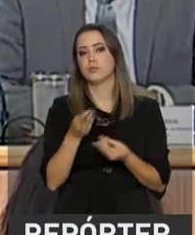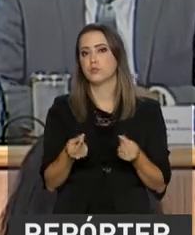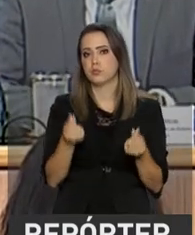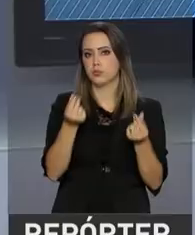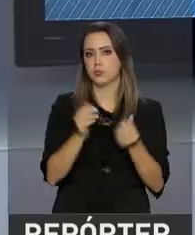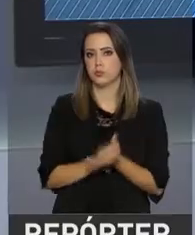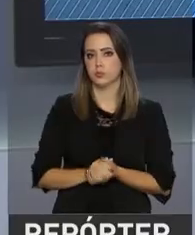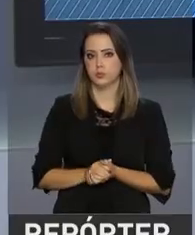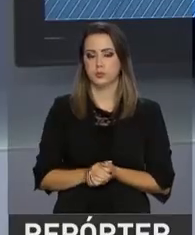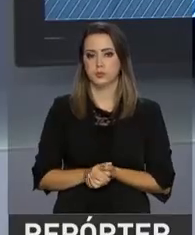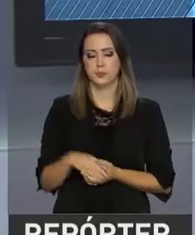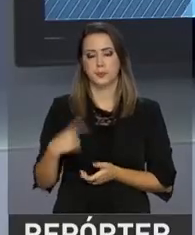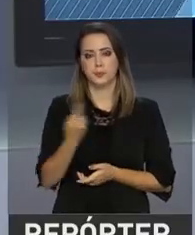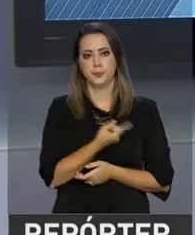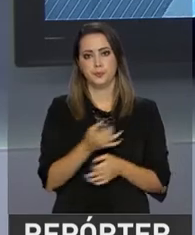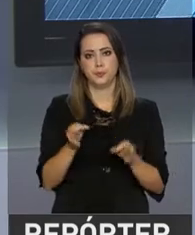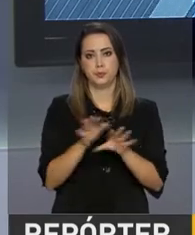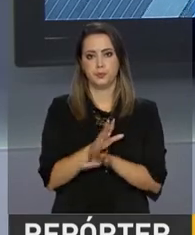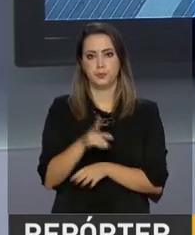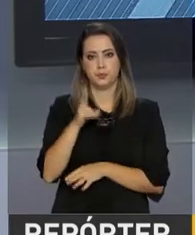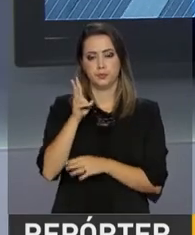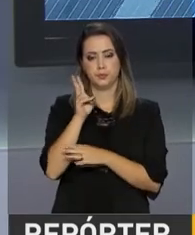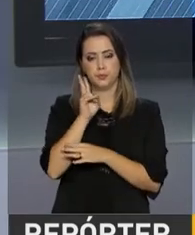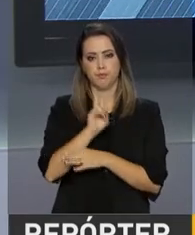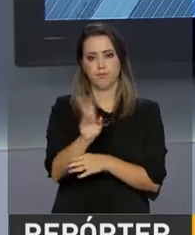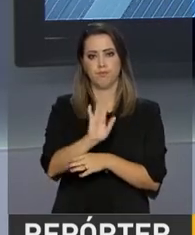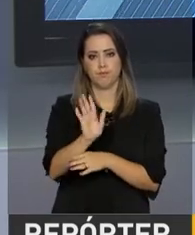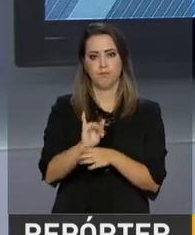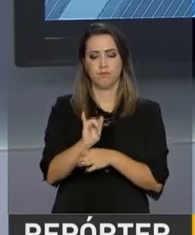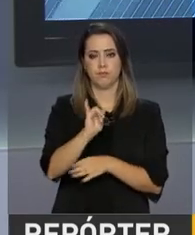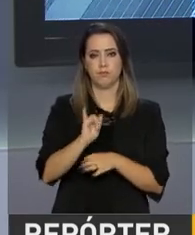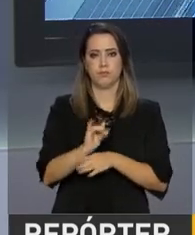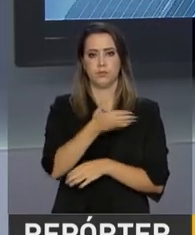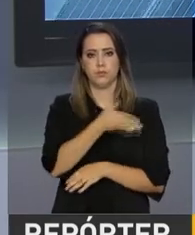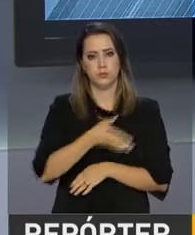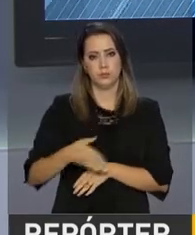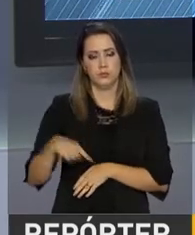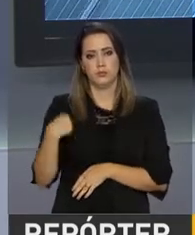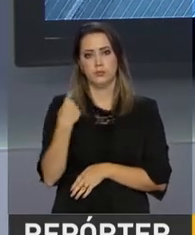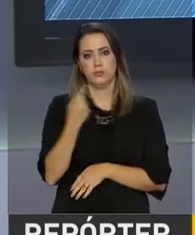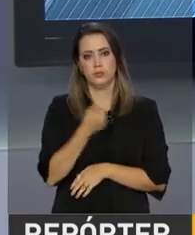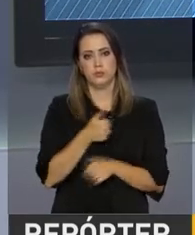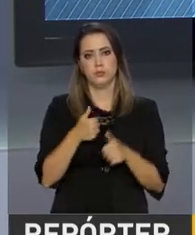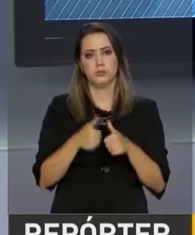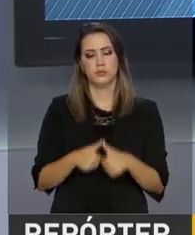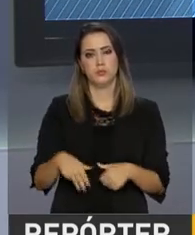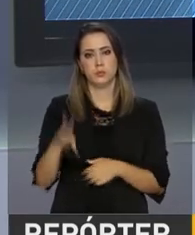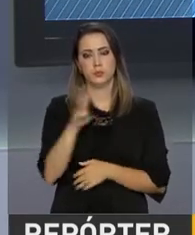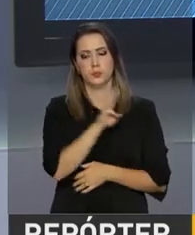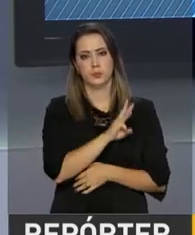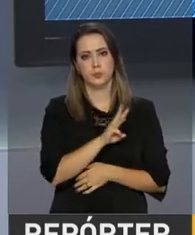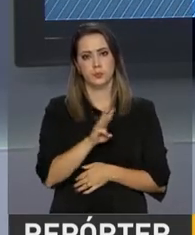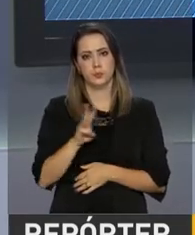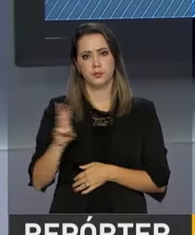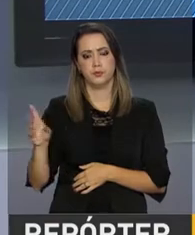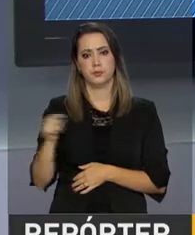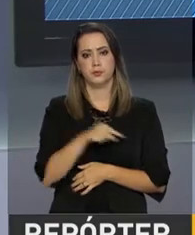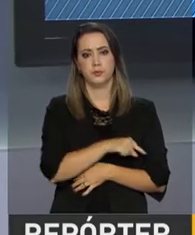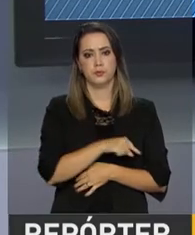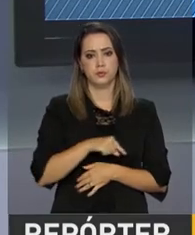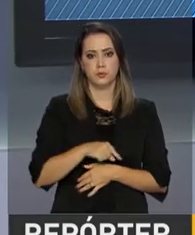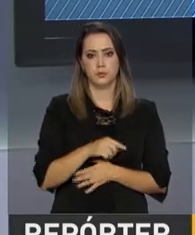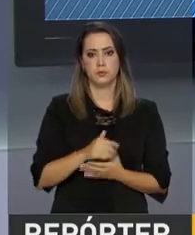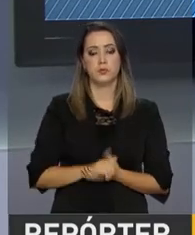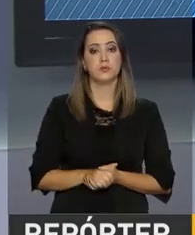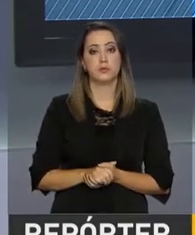recursos nós ficamos por aqui e você pode rever as reportagens no youtube toda a nossa programação também está na página da